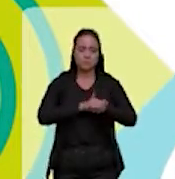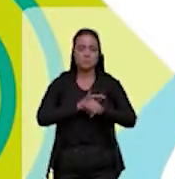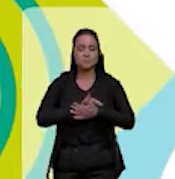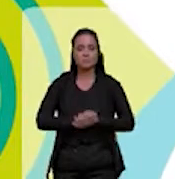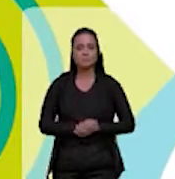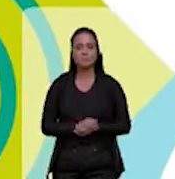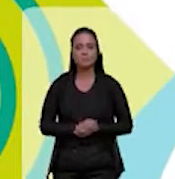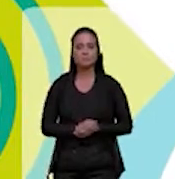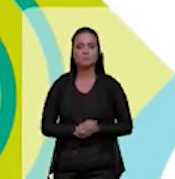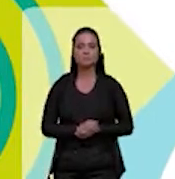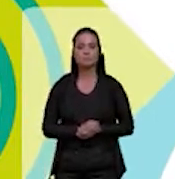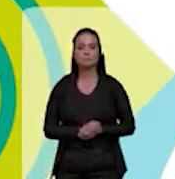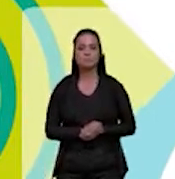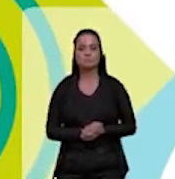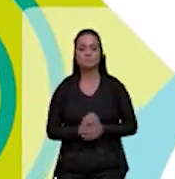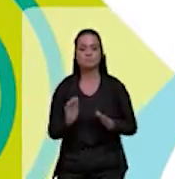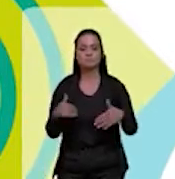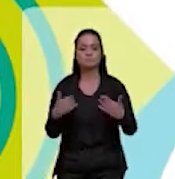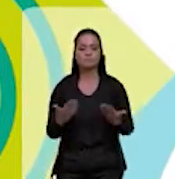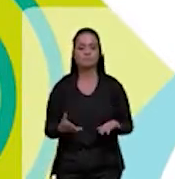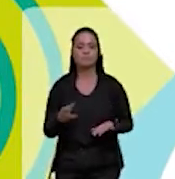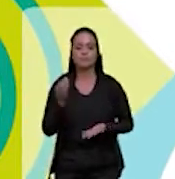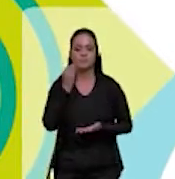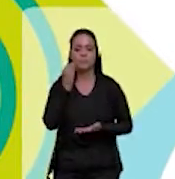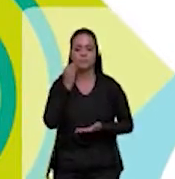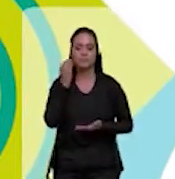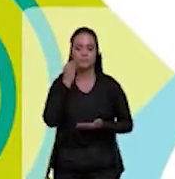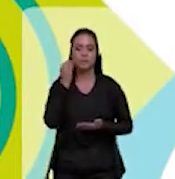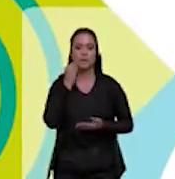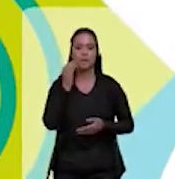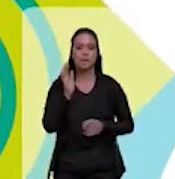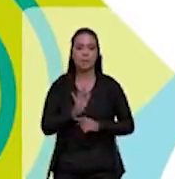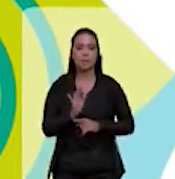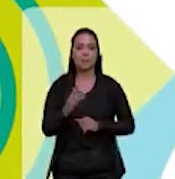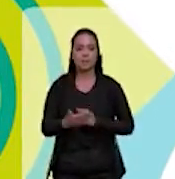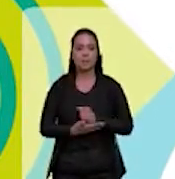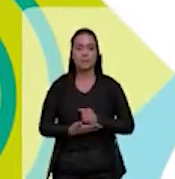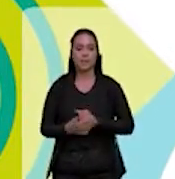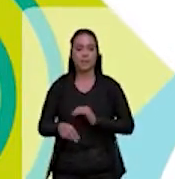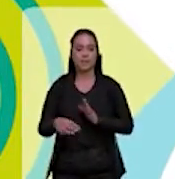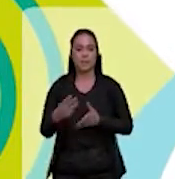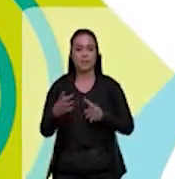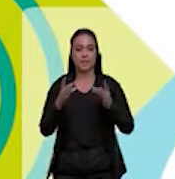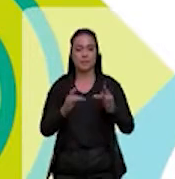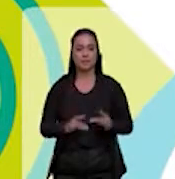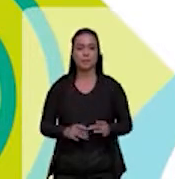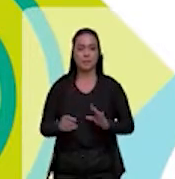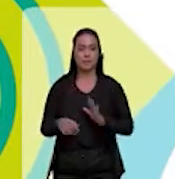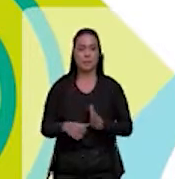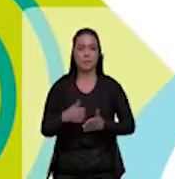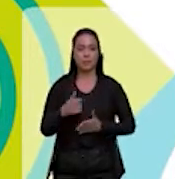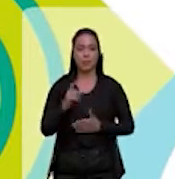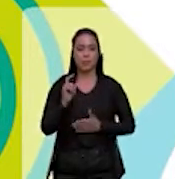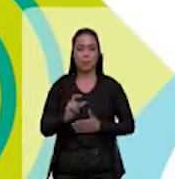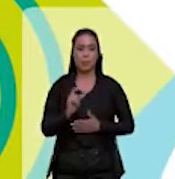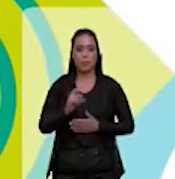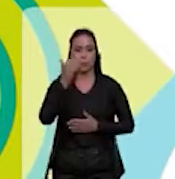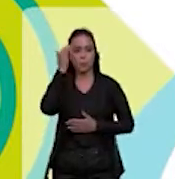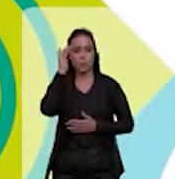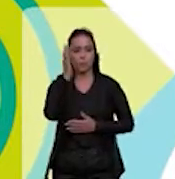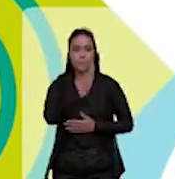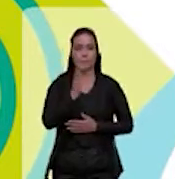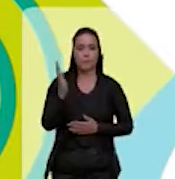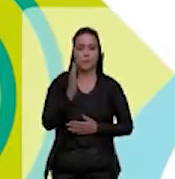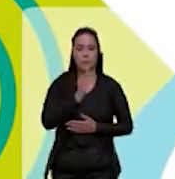previsto e enfim tentar contemplar basicamente três aspectos o primeiro um pouco da Concepção